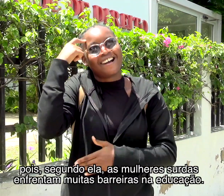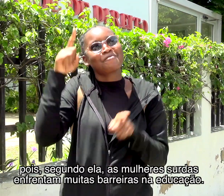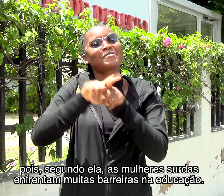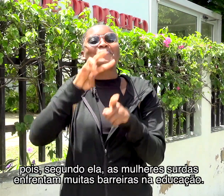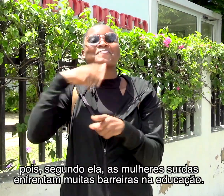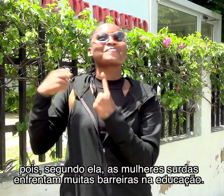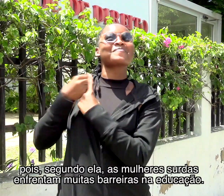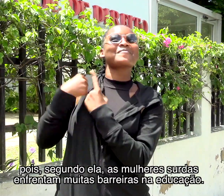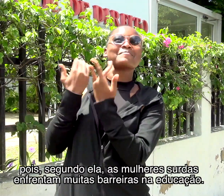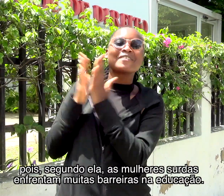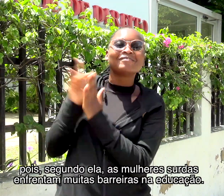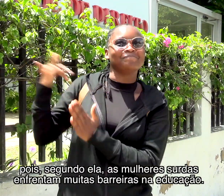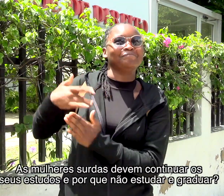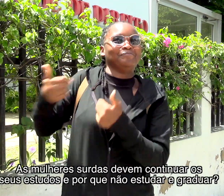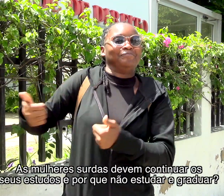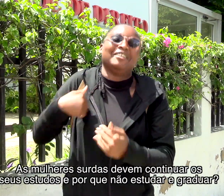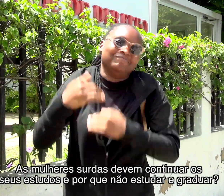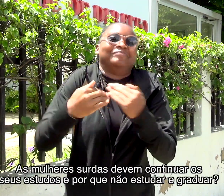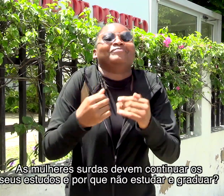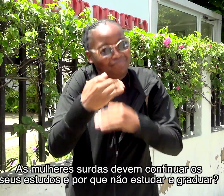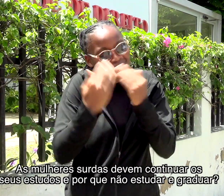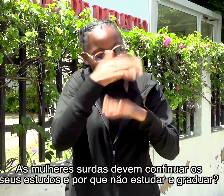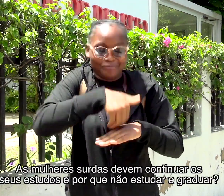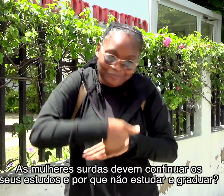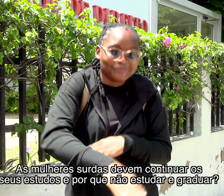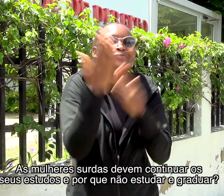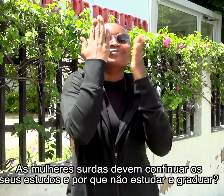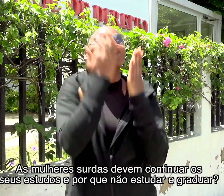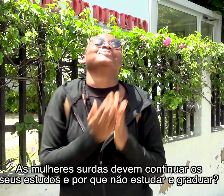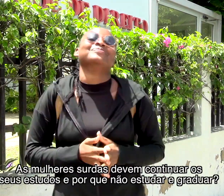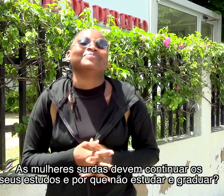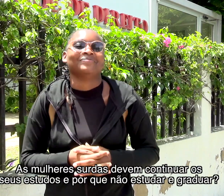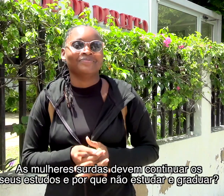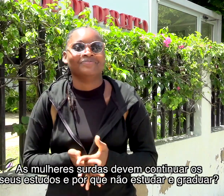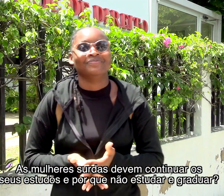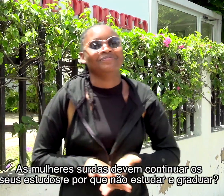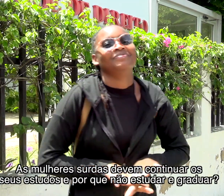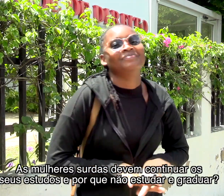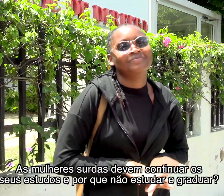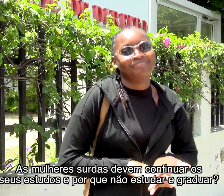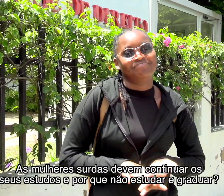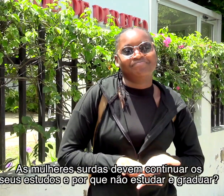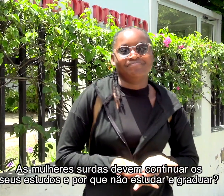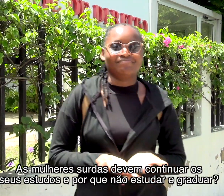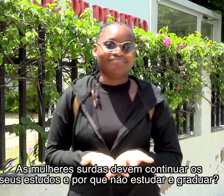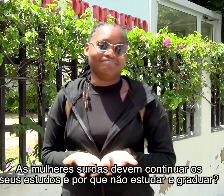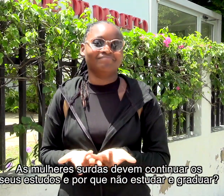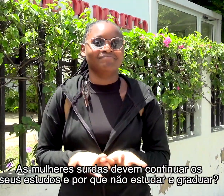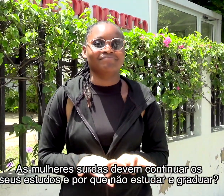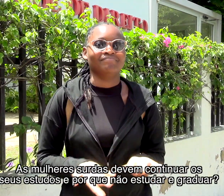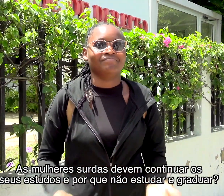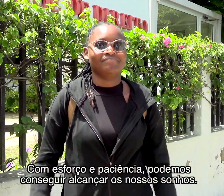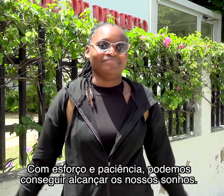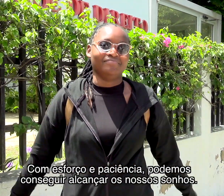muitas barreiras na educação. As mulheres surdas devem continuar com os seus estudos. E por que não estudar e